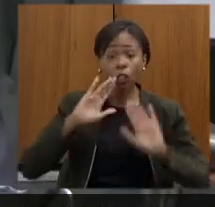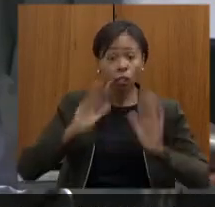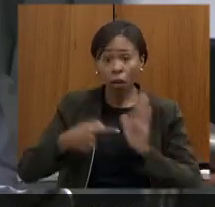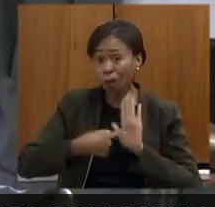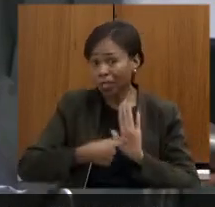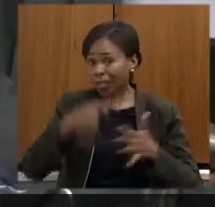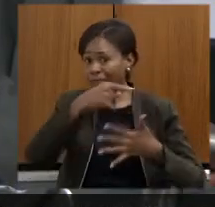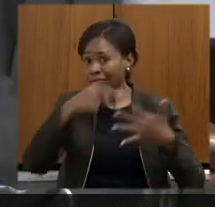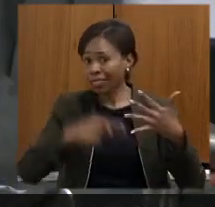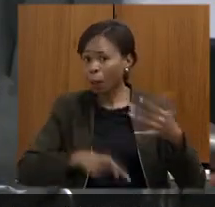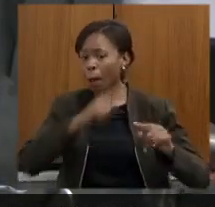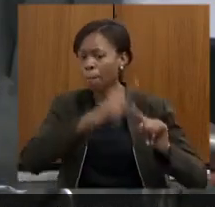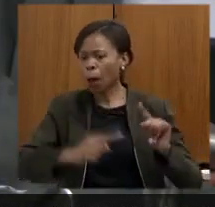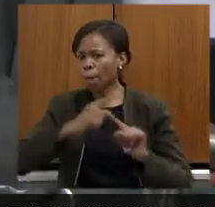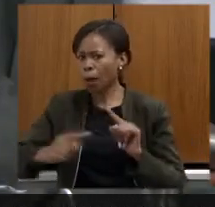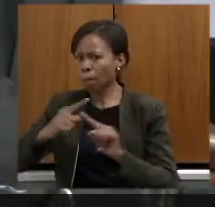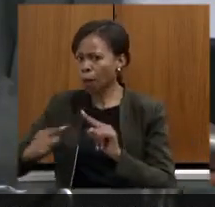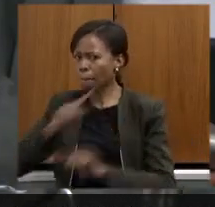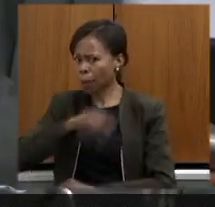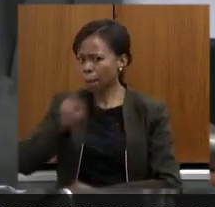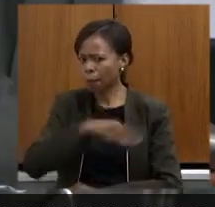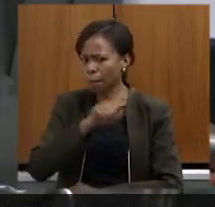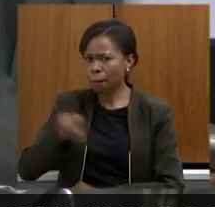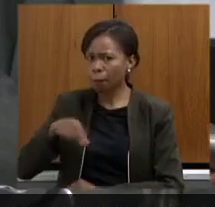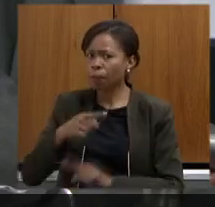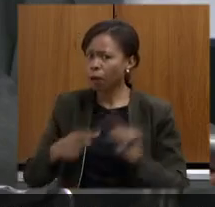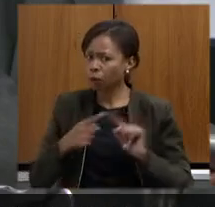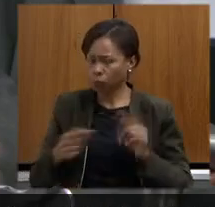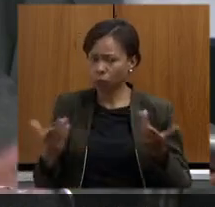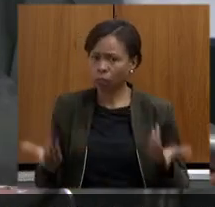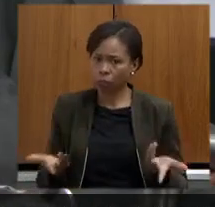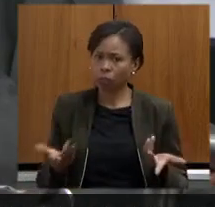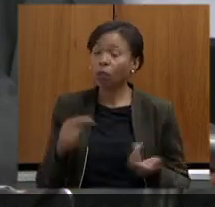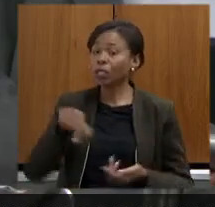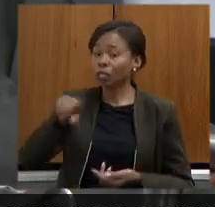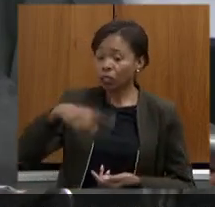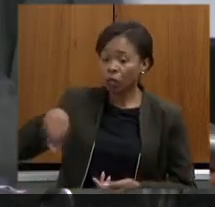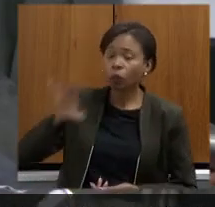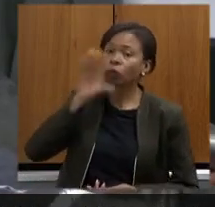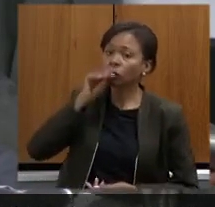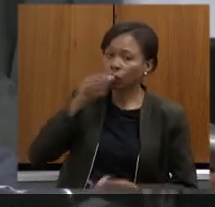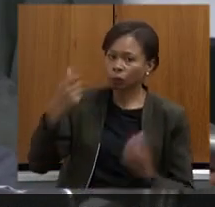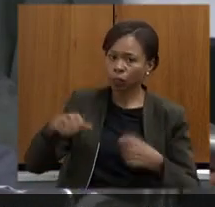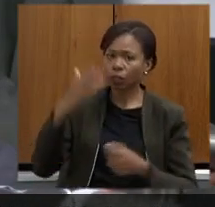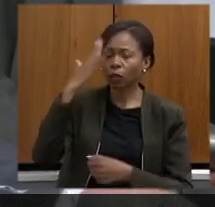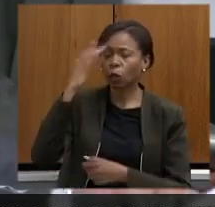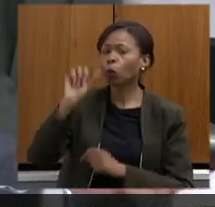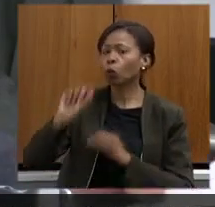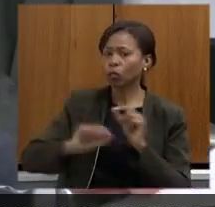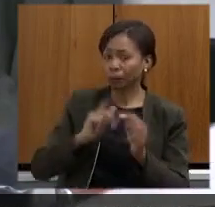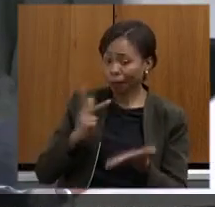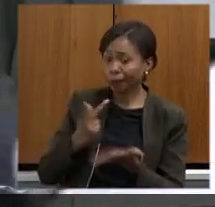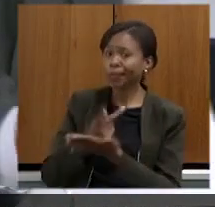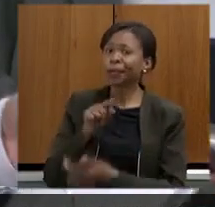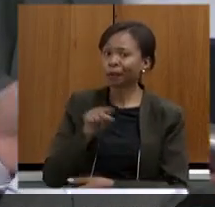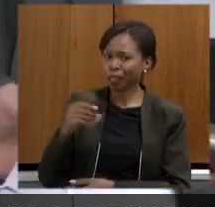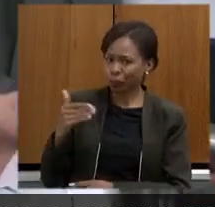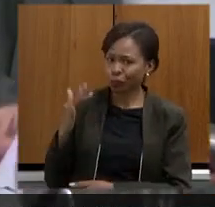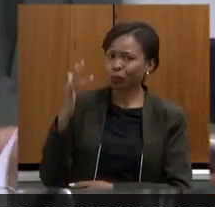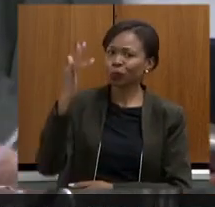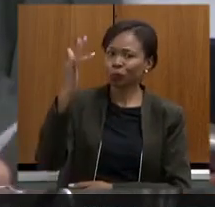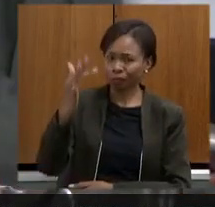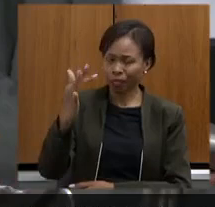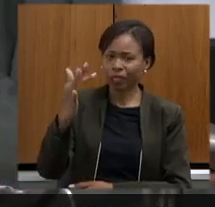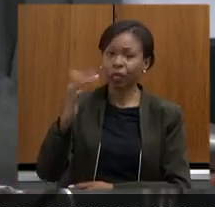então a gente precisa que leve serviço servidor saber o que que vai acontecer com ele com esta adesão que o governo inclusive não não contentes tentar construir